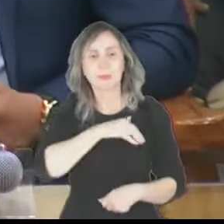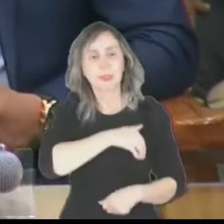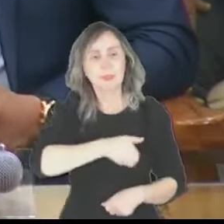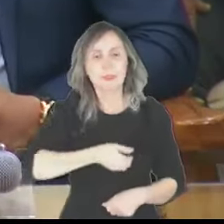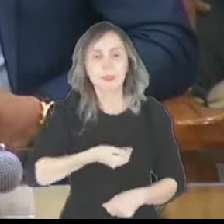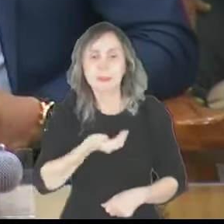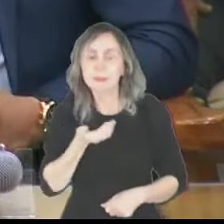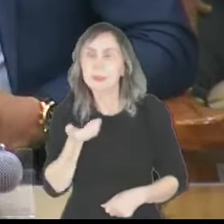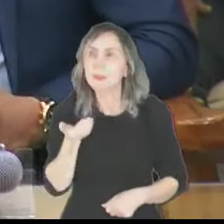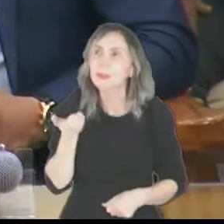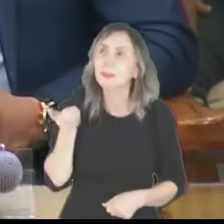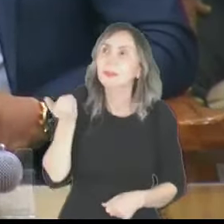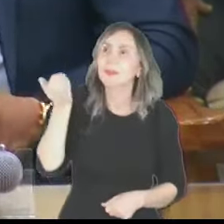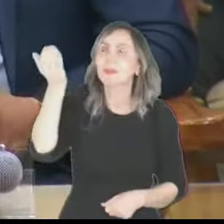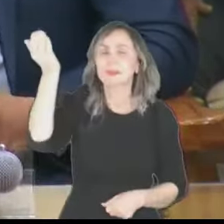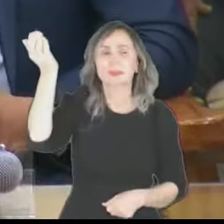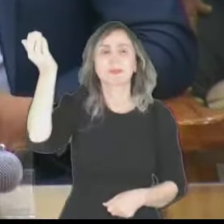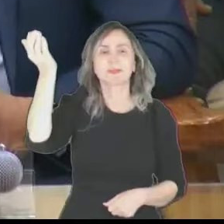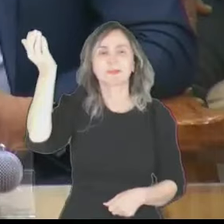a ideia aqui é ser